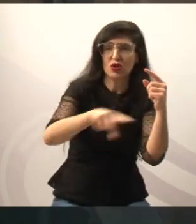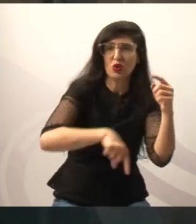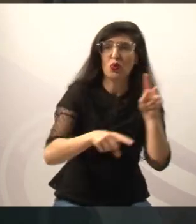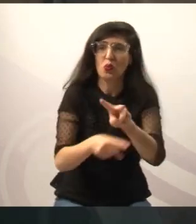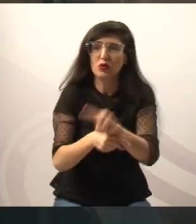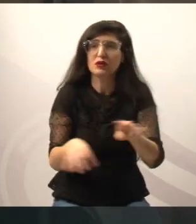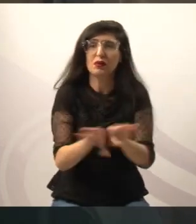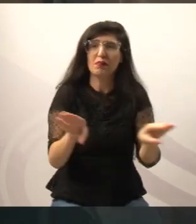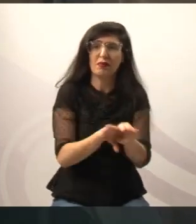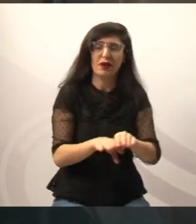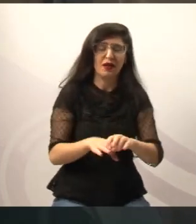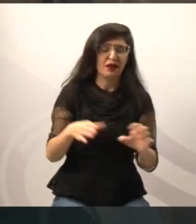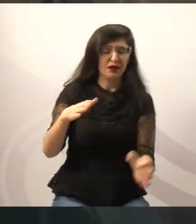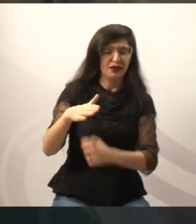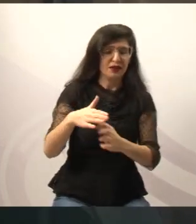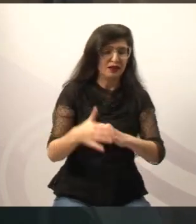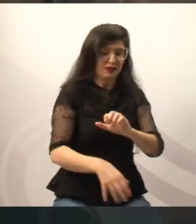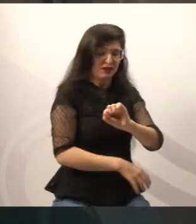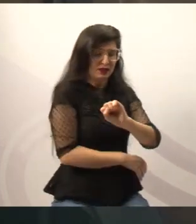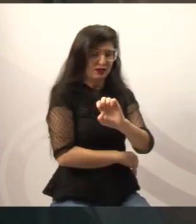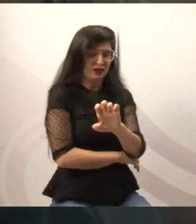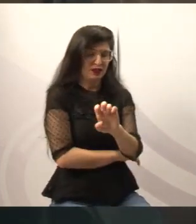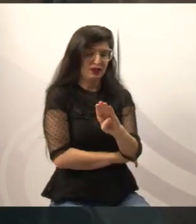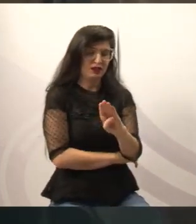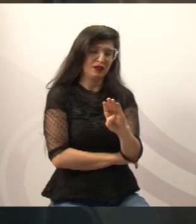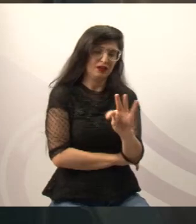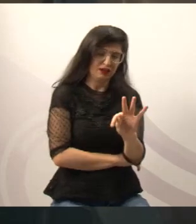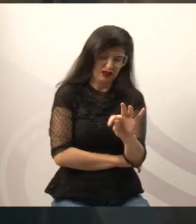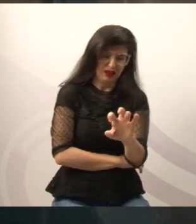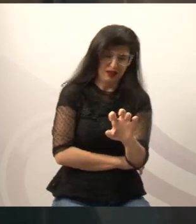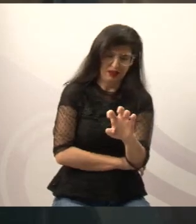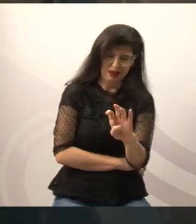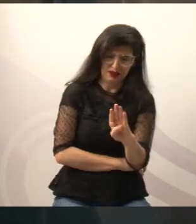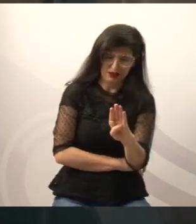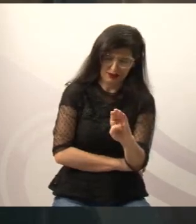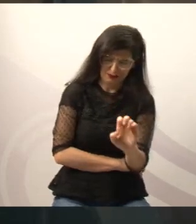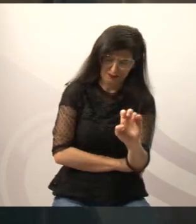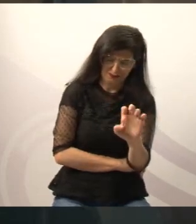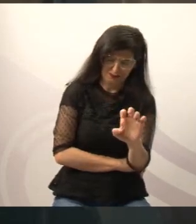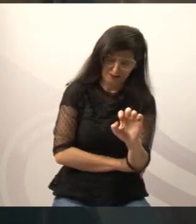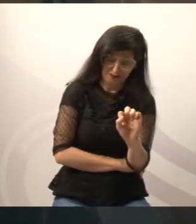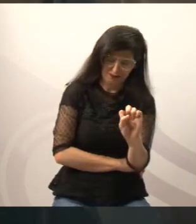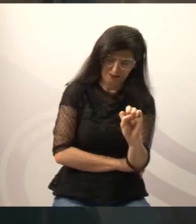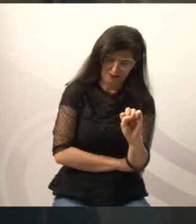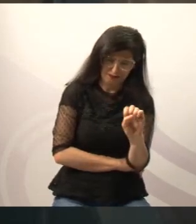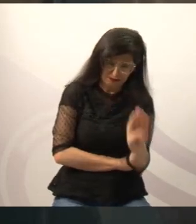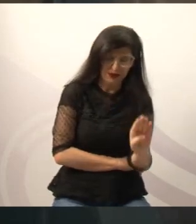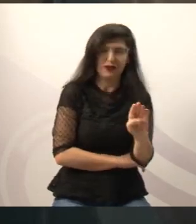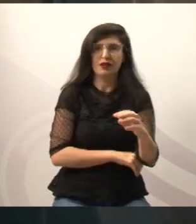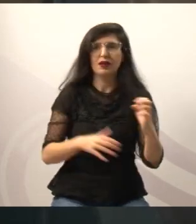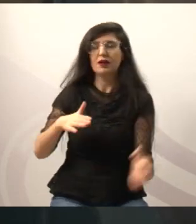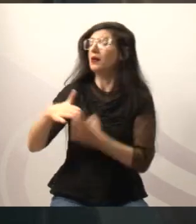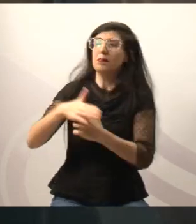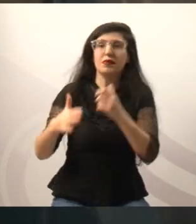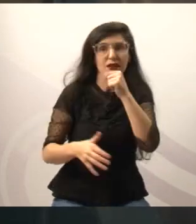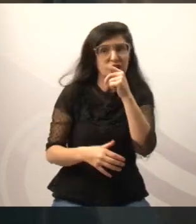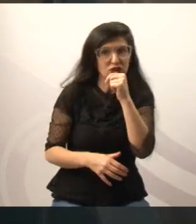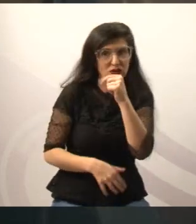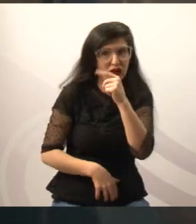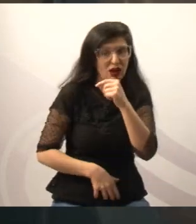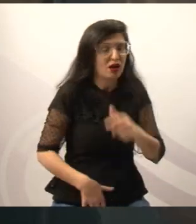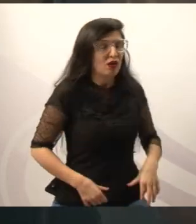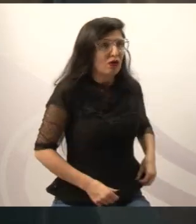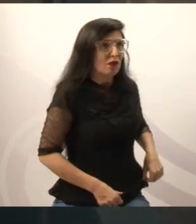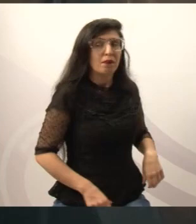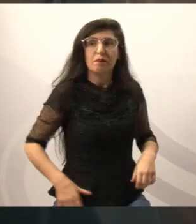dano ambiental monstruoso no solo da nossa cidade, que tem prejudicado a comunidade lá do entorno.